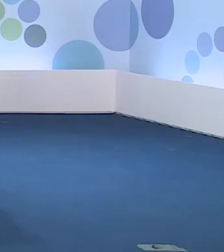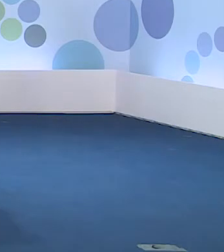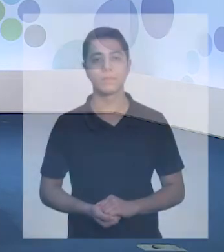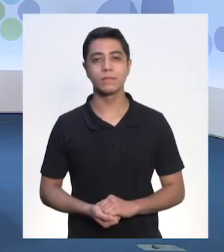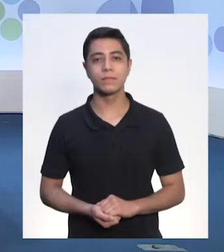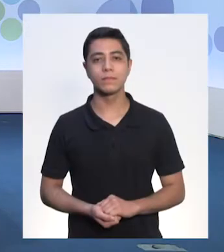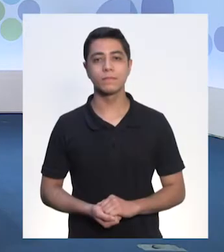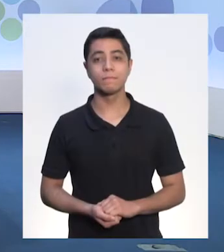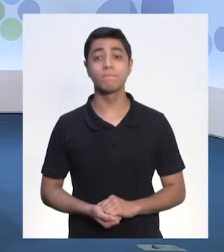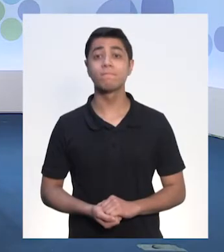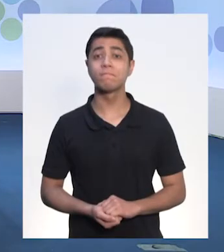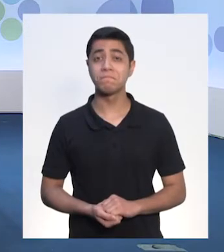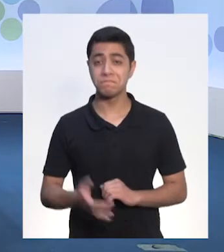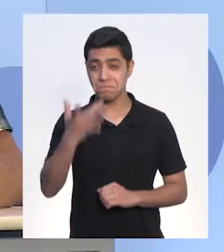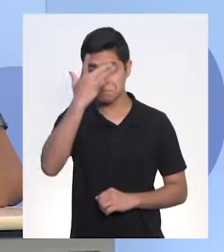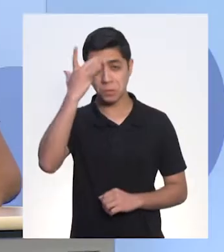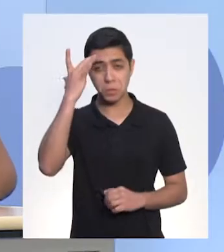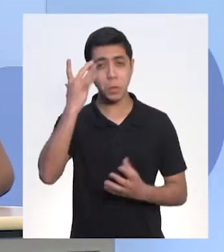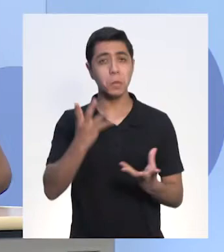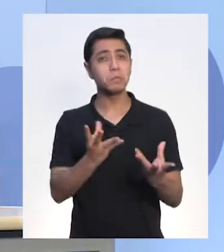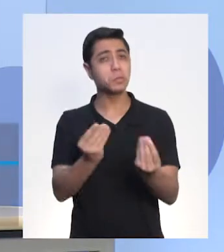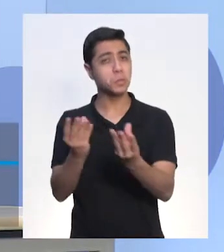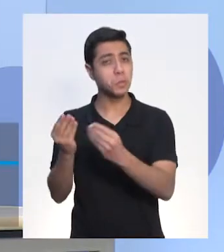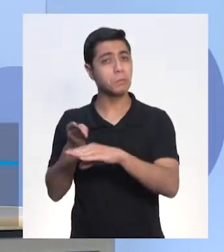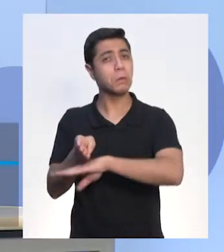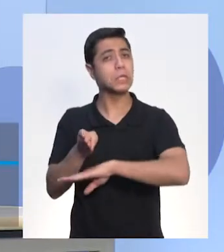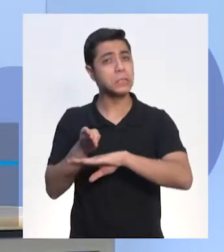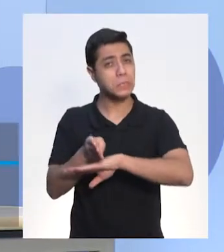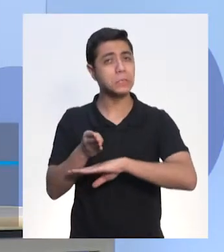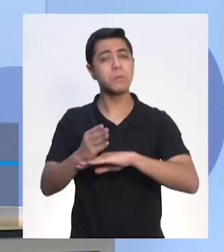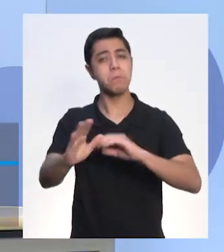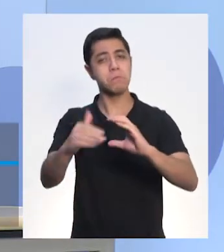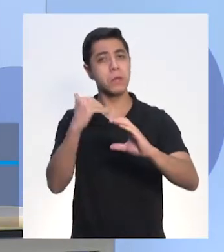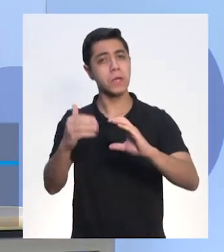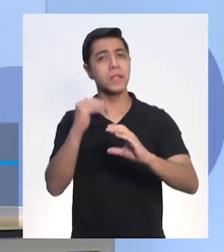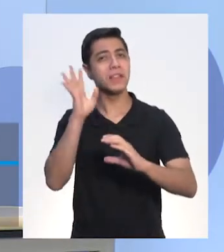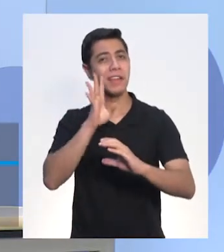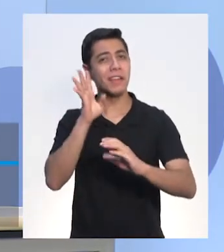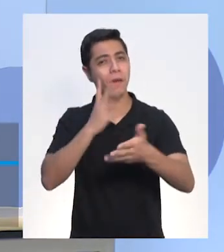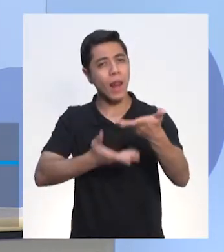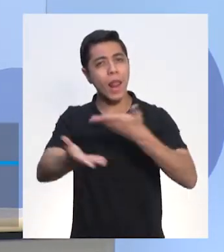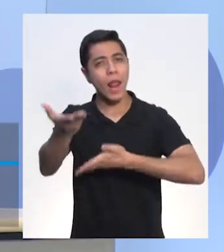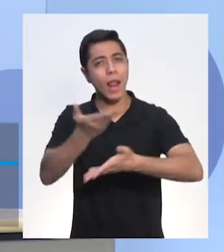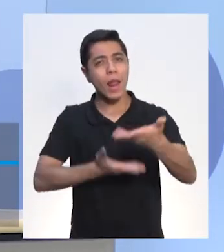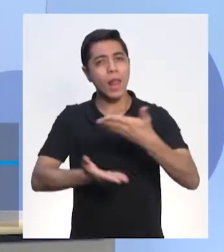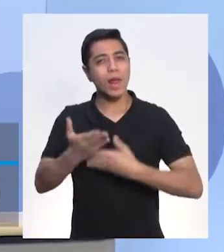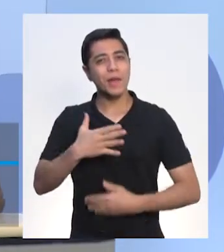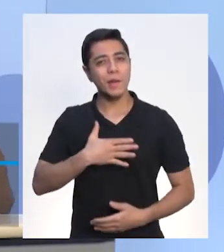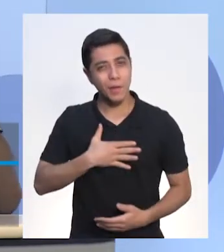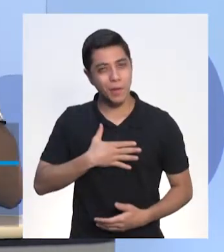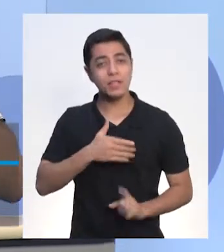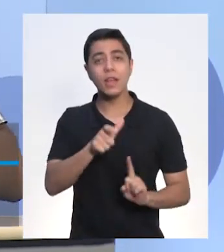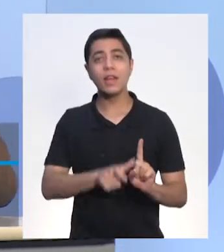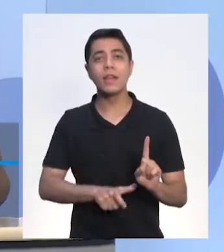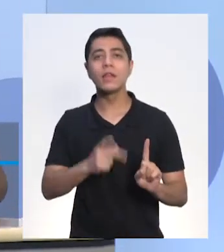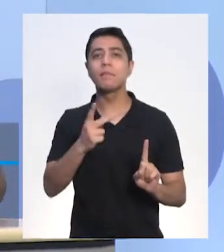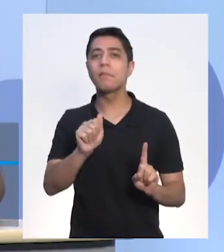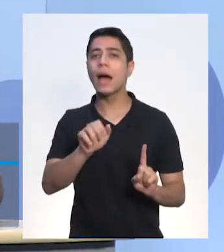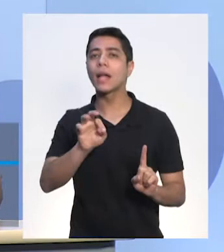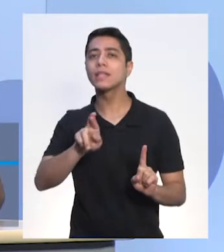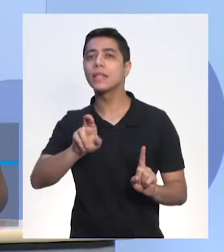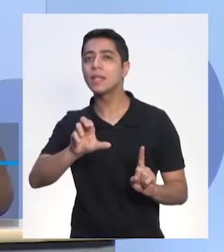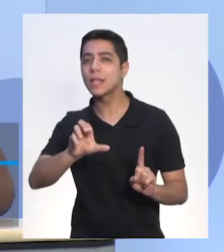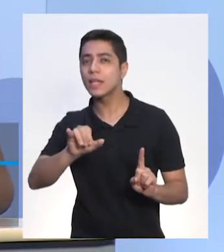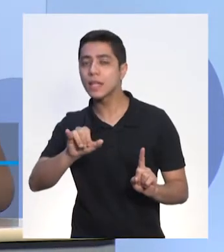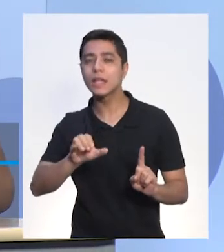Muita gente participando, professora Márcia, sempre legal. O pessoal aqui interagindo conosco, olha só, a Patrick, Edmilson.